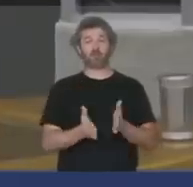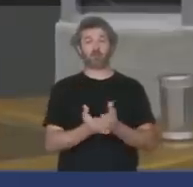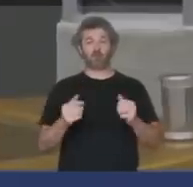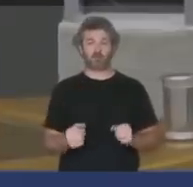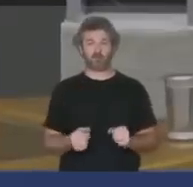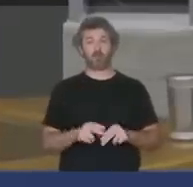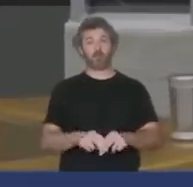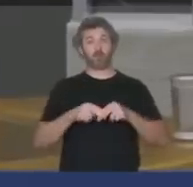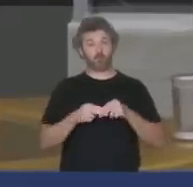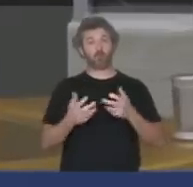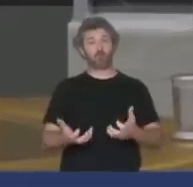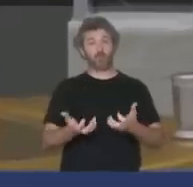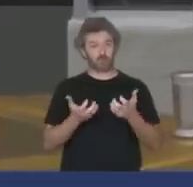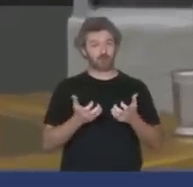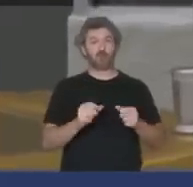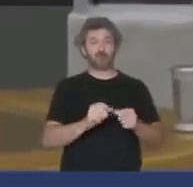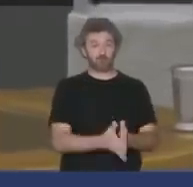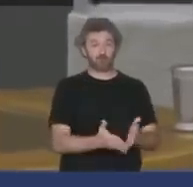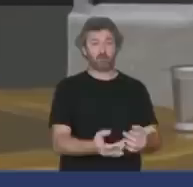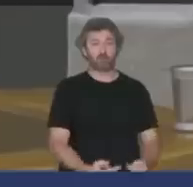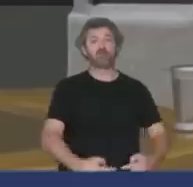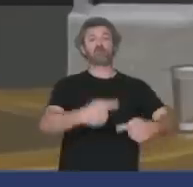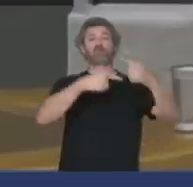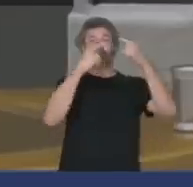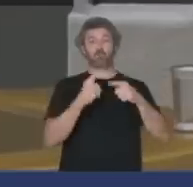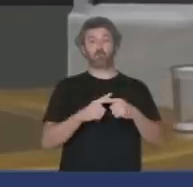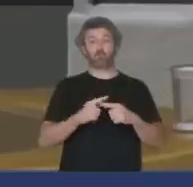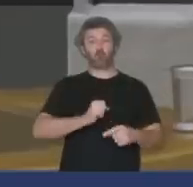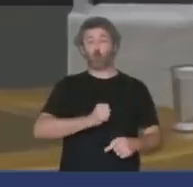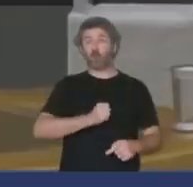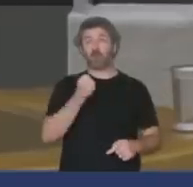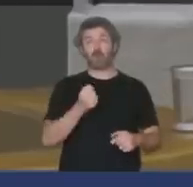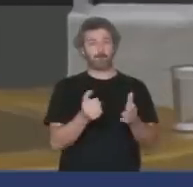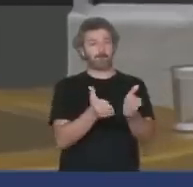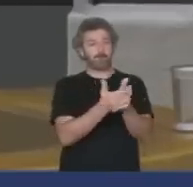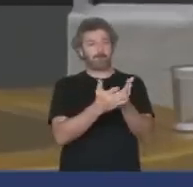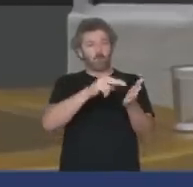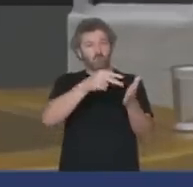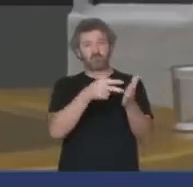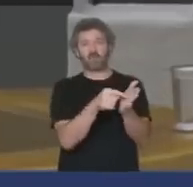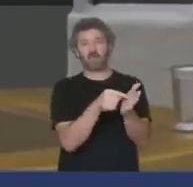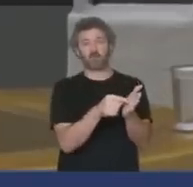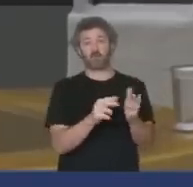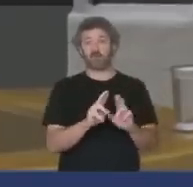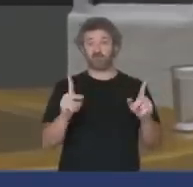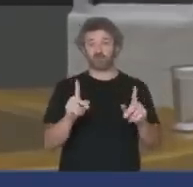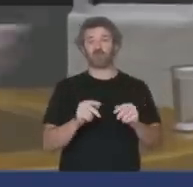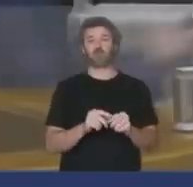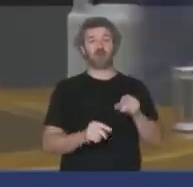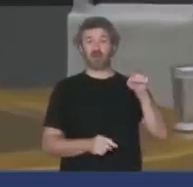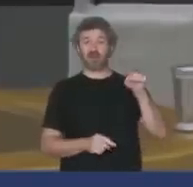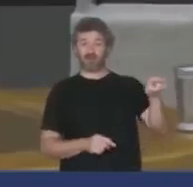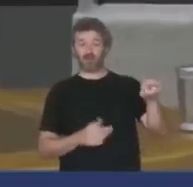pobres, por isso nós queremos tirá-los da pobreza, porque nós odiamos a pobreza. A diferença nossa é